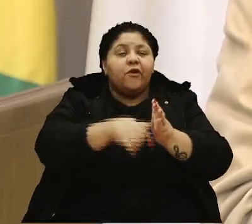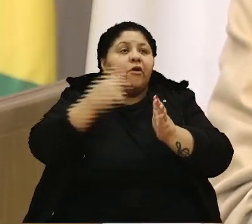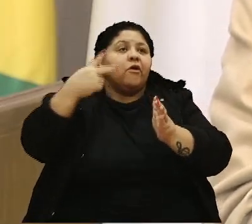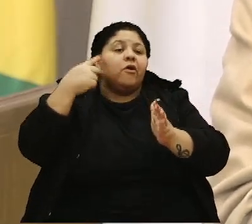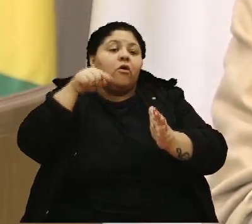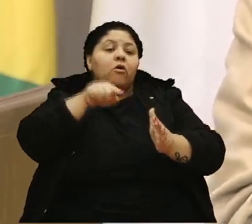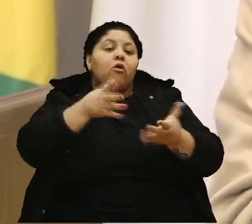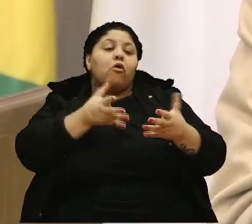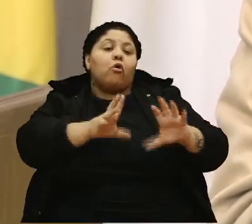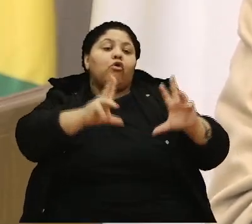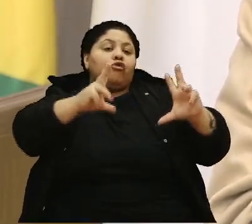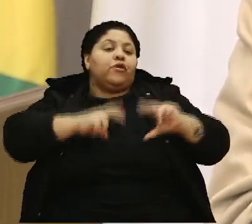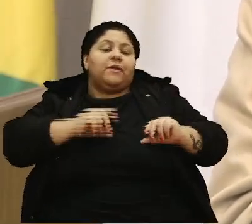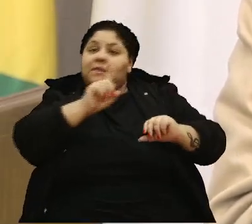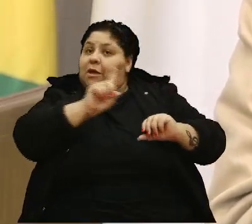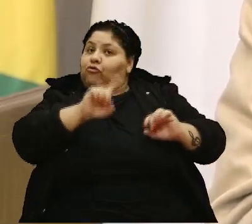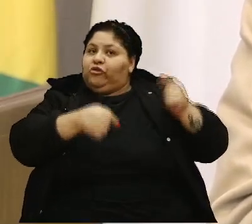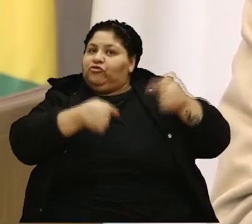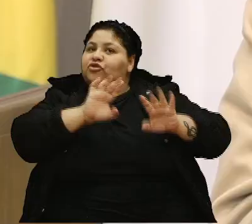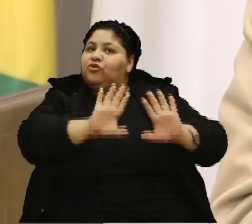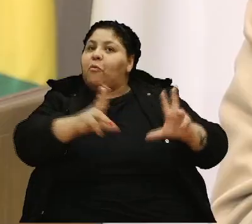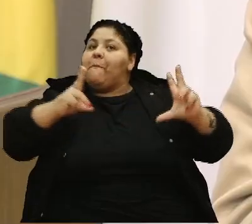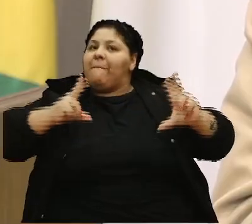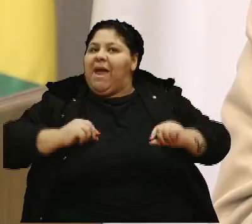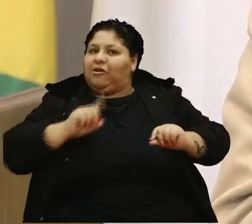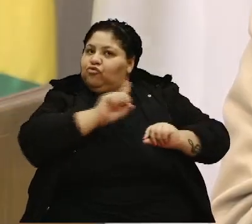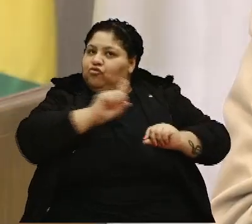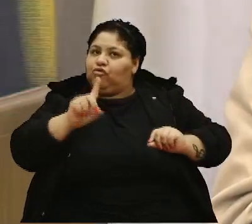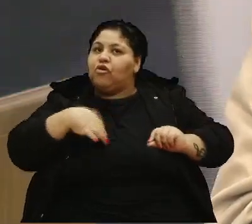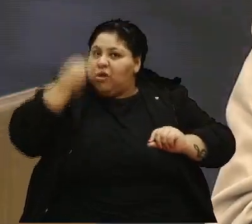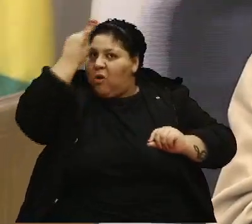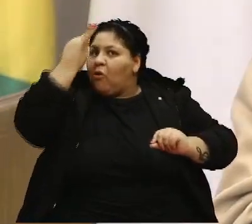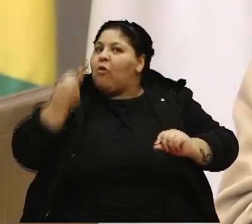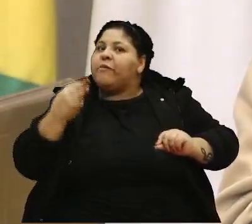é contra o mérito. Não é isso que está se discutindo aqui. E eu entendi a